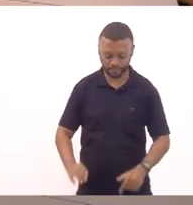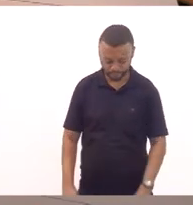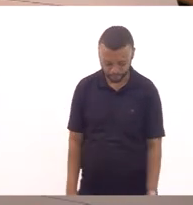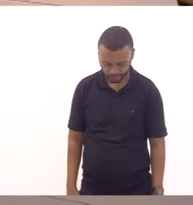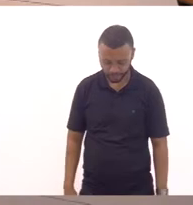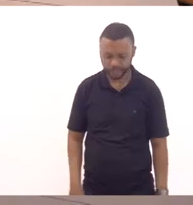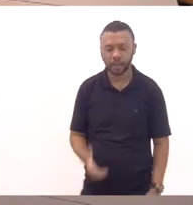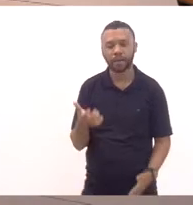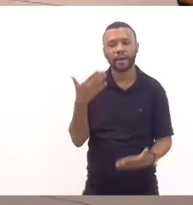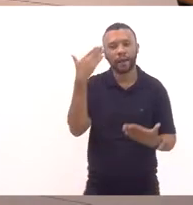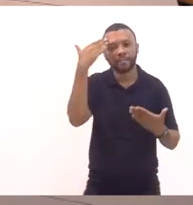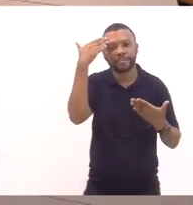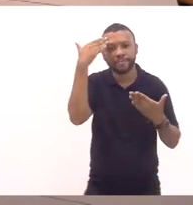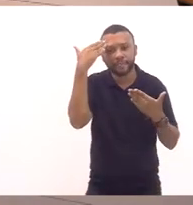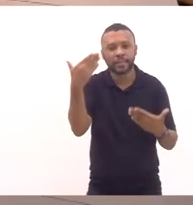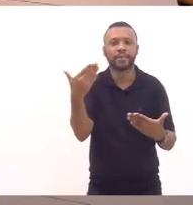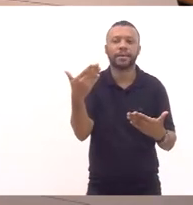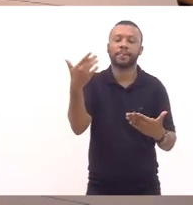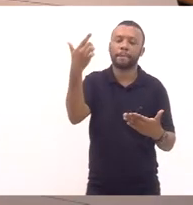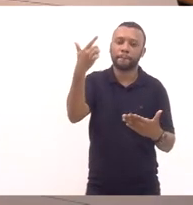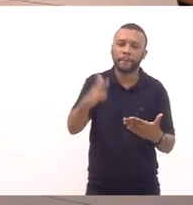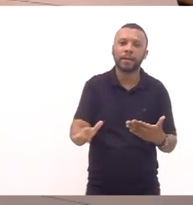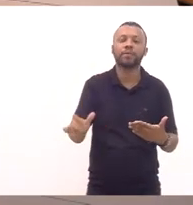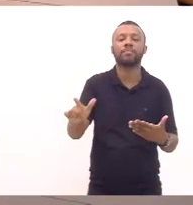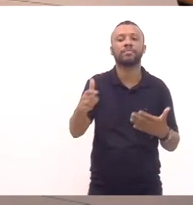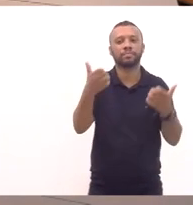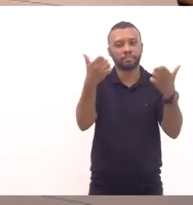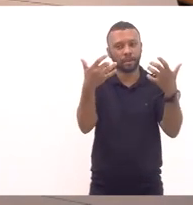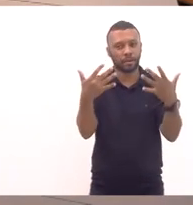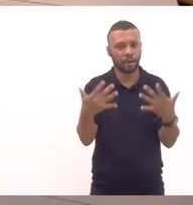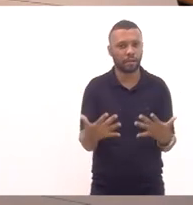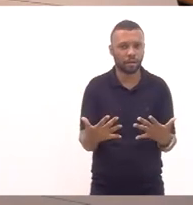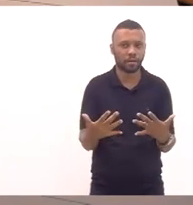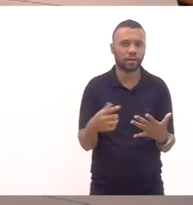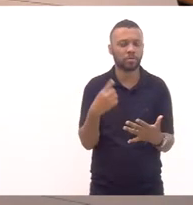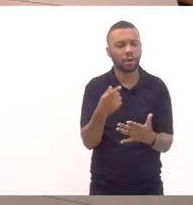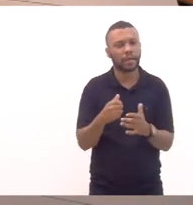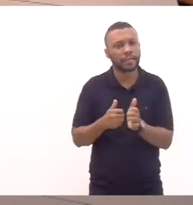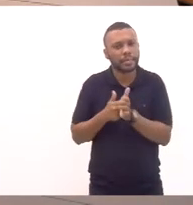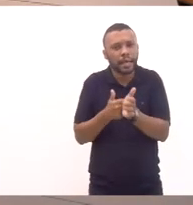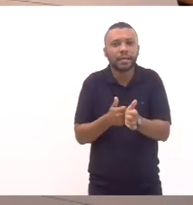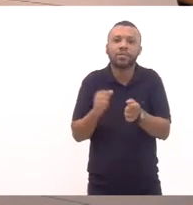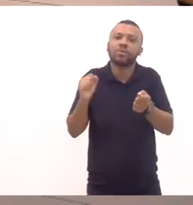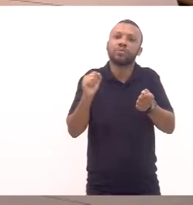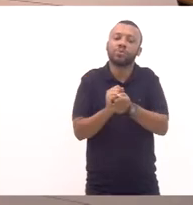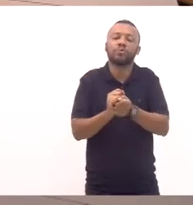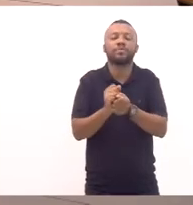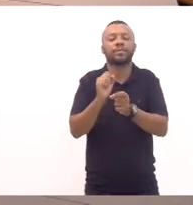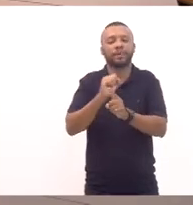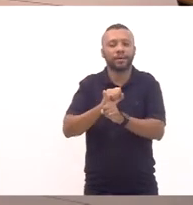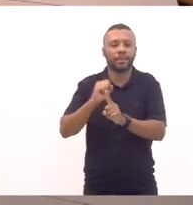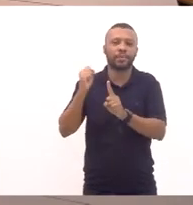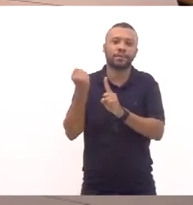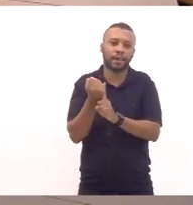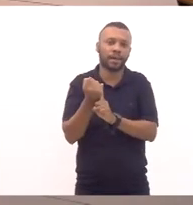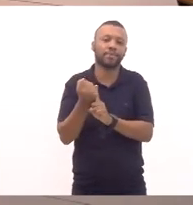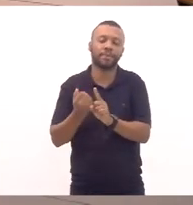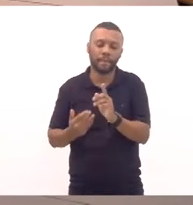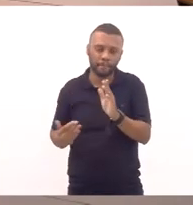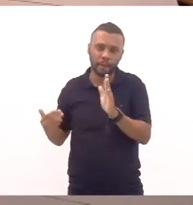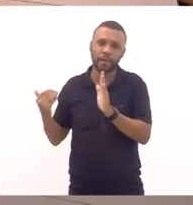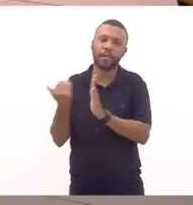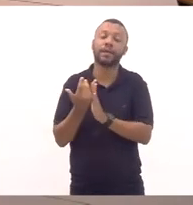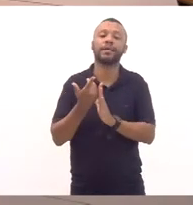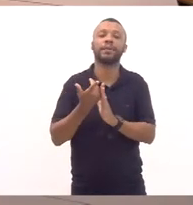Quero agradecer mais uma vez e dizer que a gente segue junto e que a sociedade, para além das